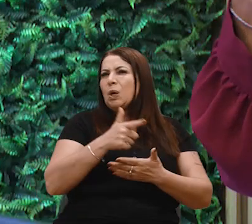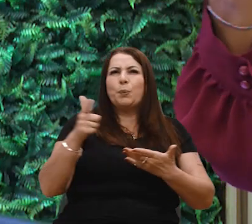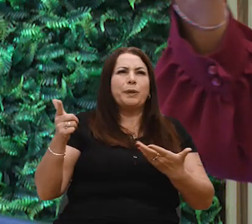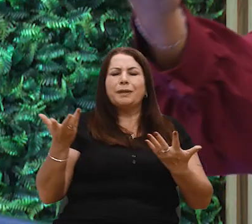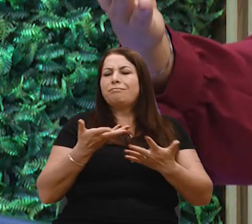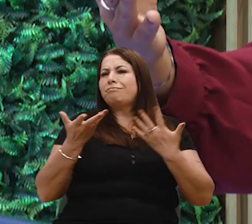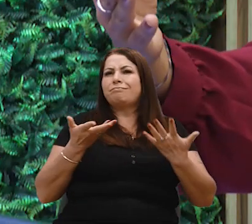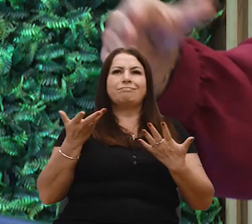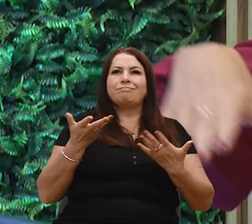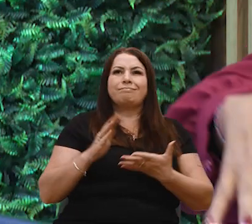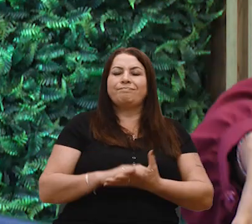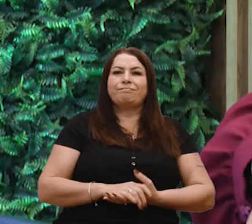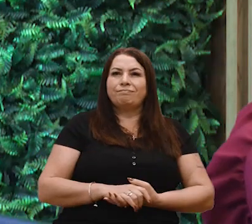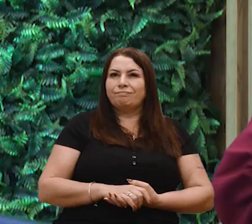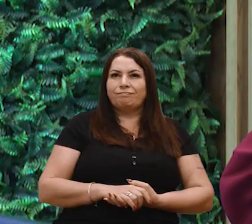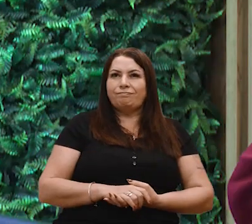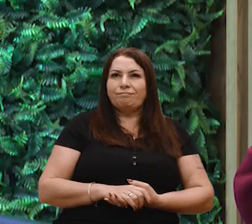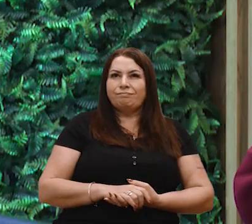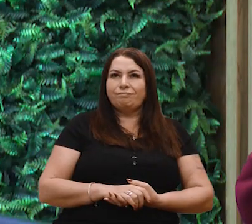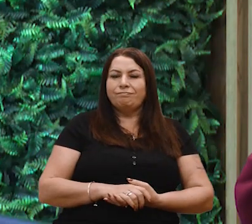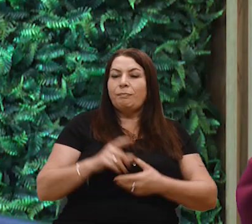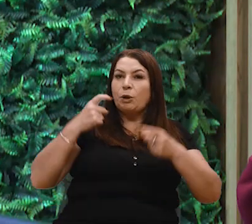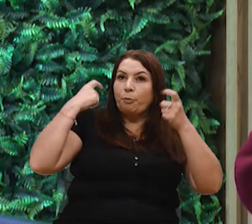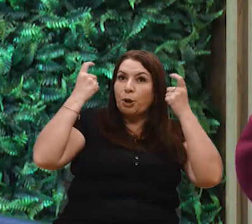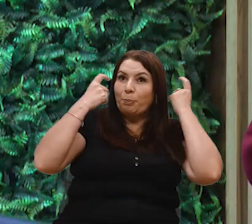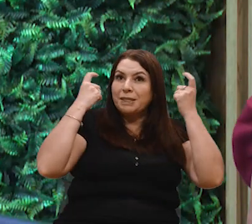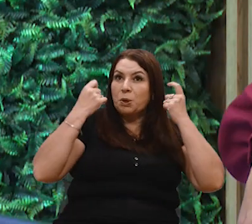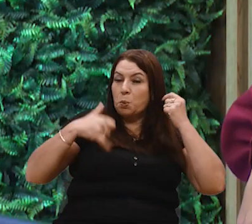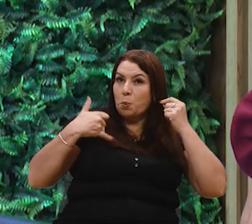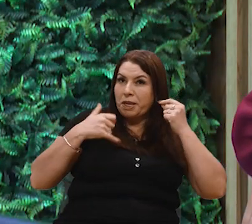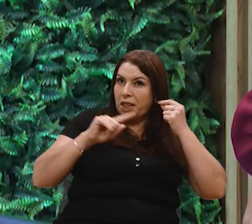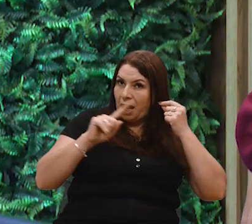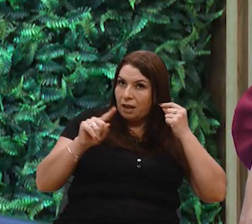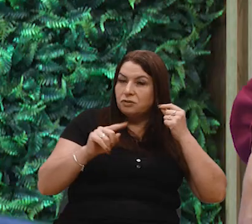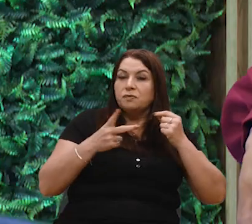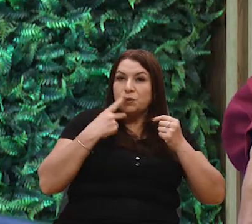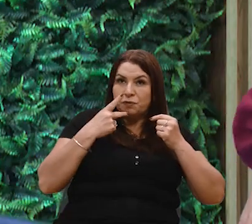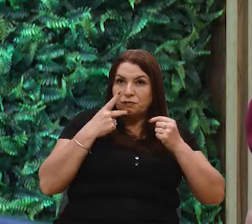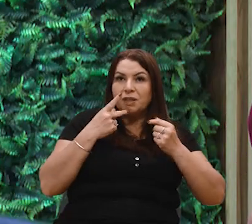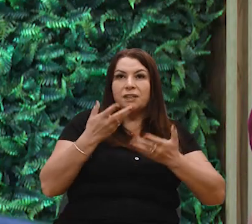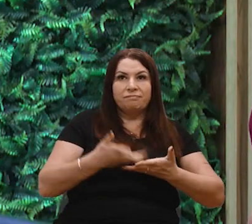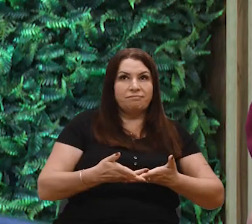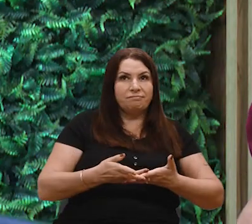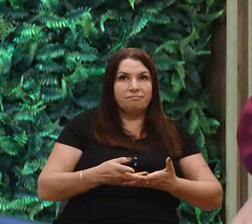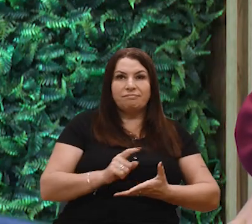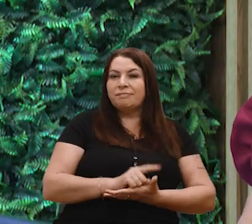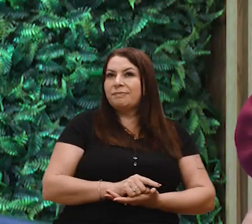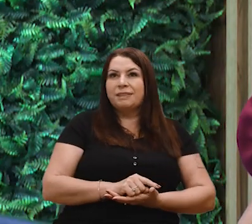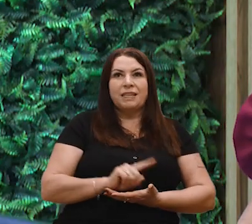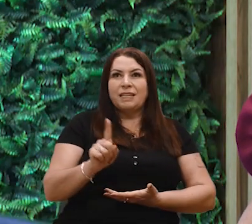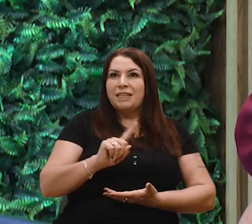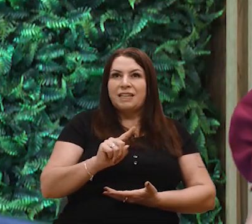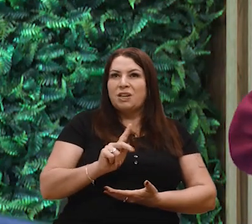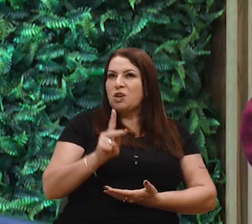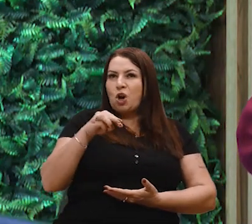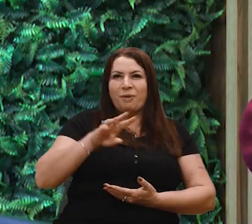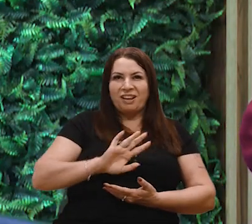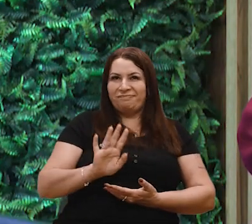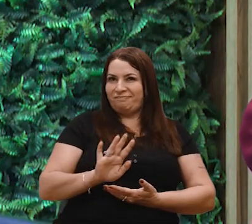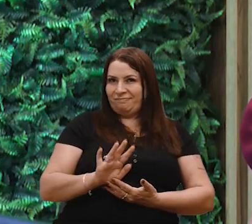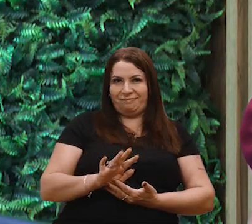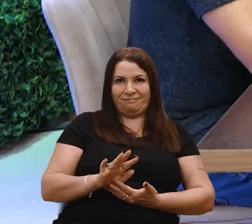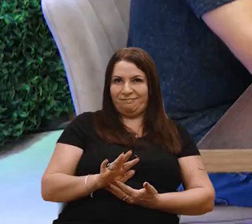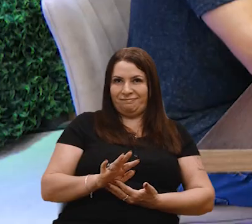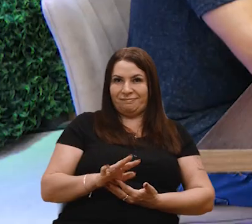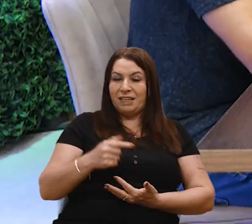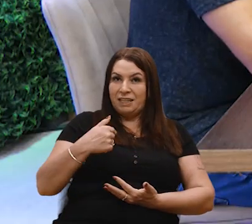democrático, não tem essa questão da preocupação com a idade. E eu vou te dizer, Rafael, nem com a